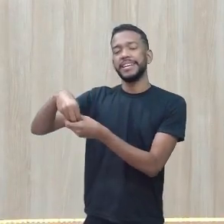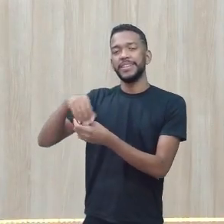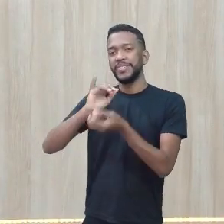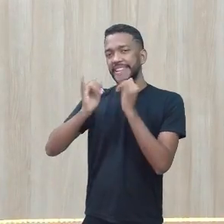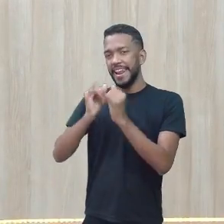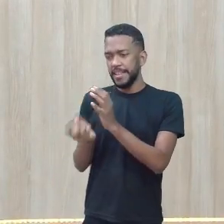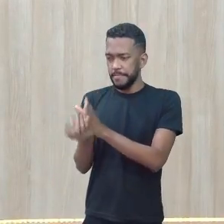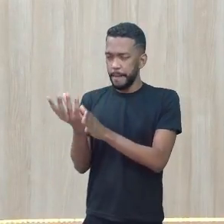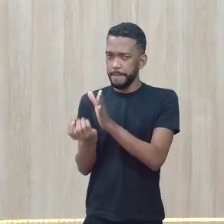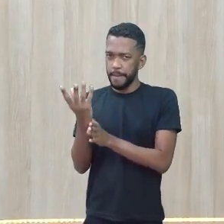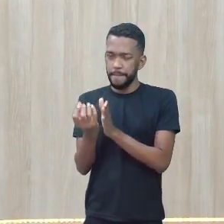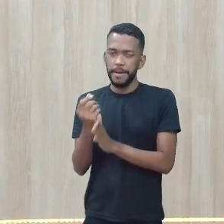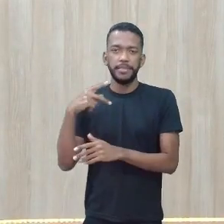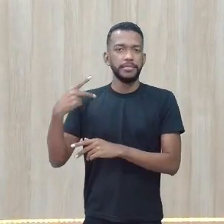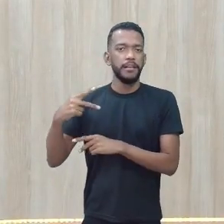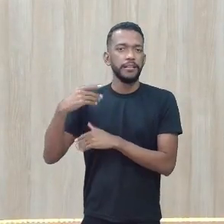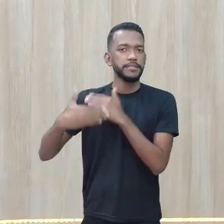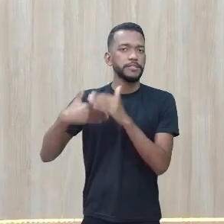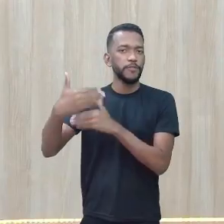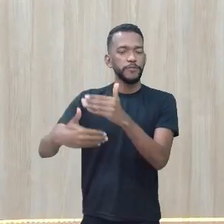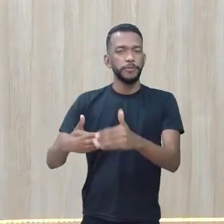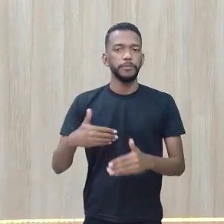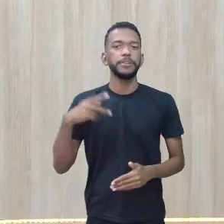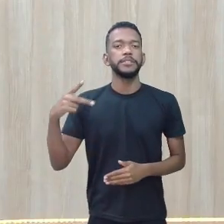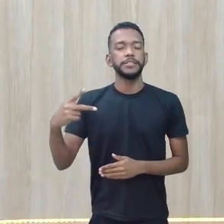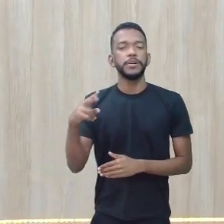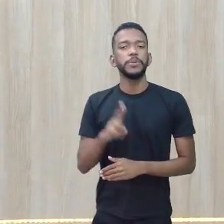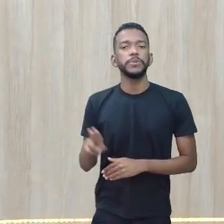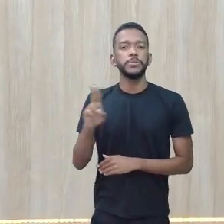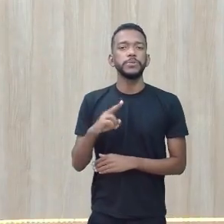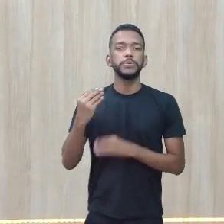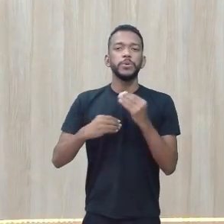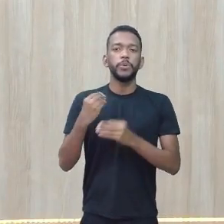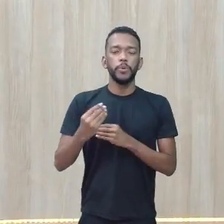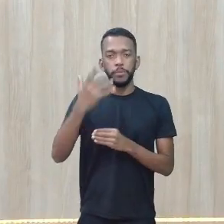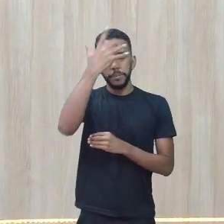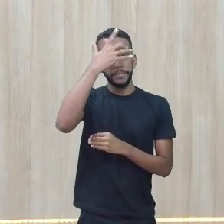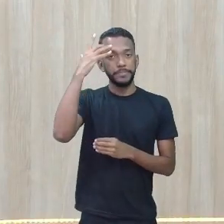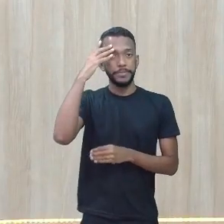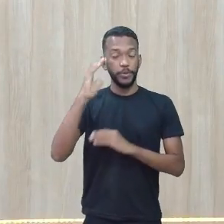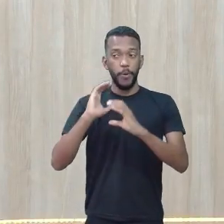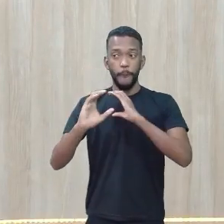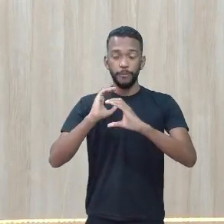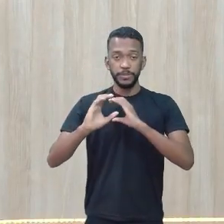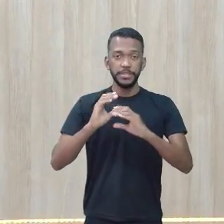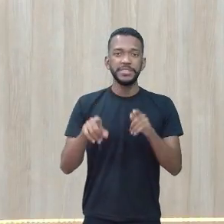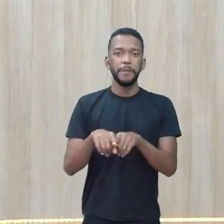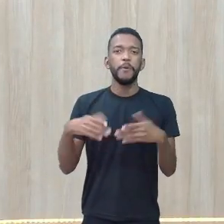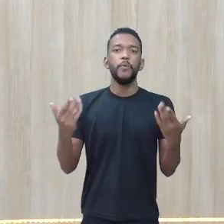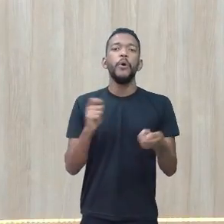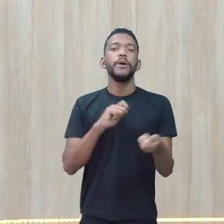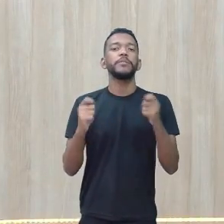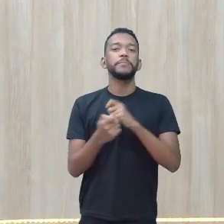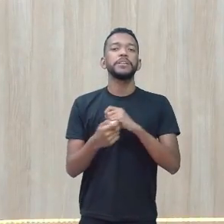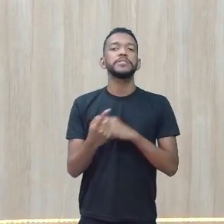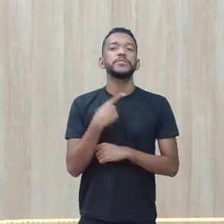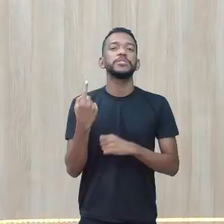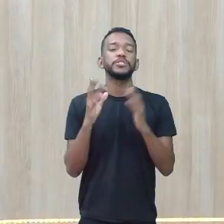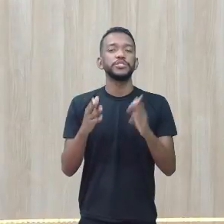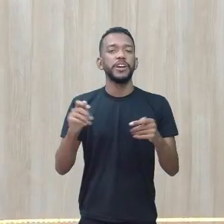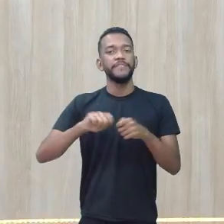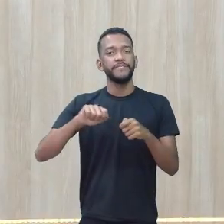para a internet, o seu desenvolvimento, o seu uso, como as pessoas agora se comunicam, quais são as adaptações que tiveram que ser